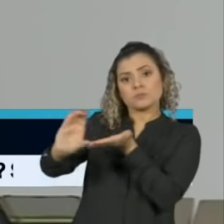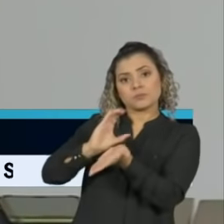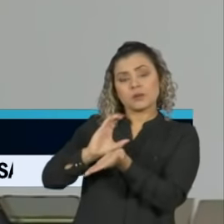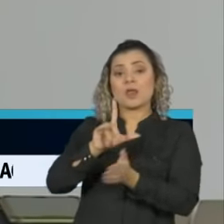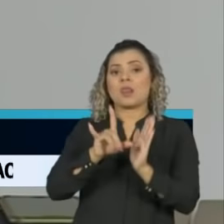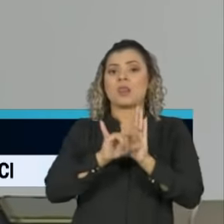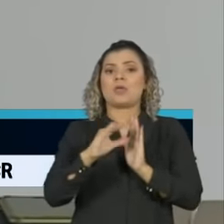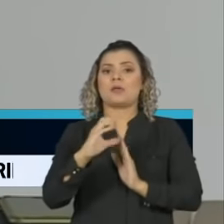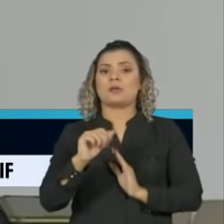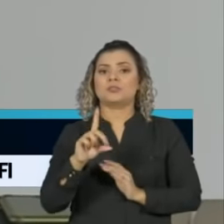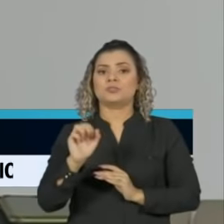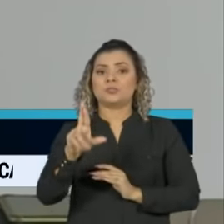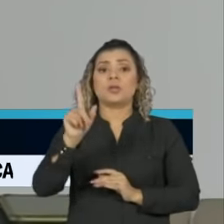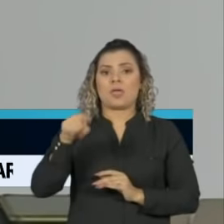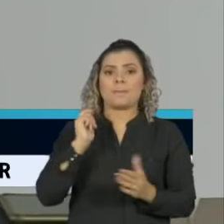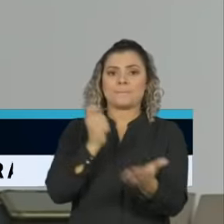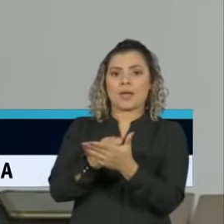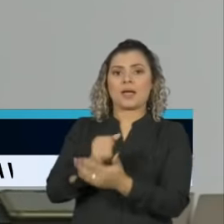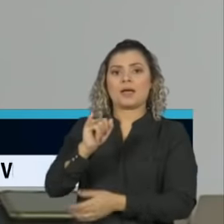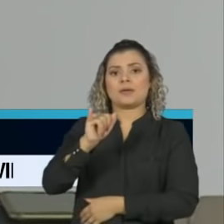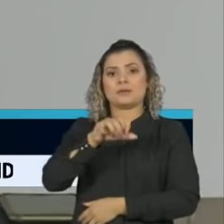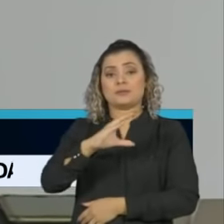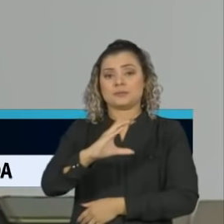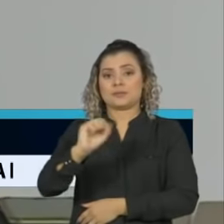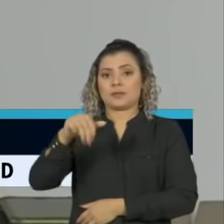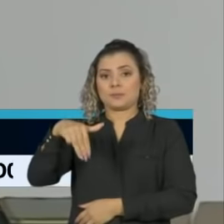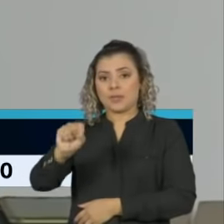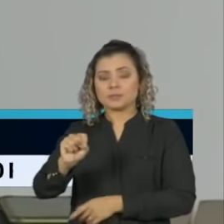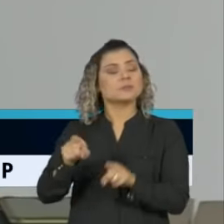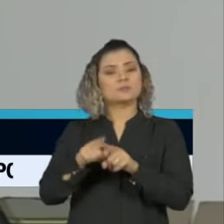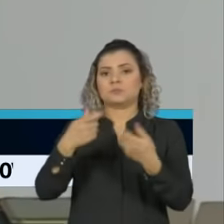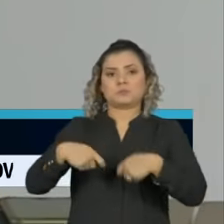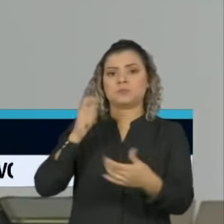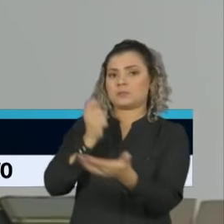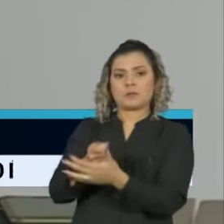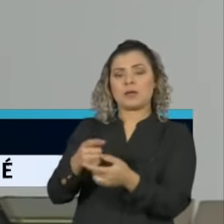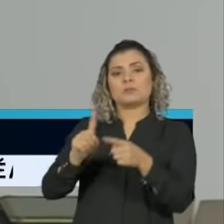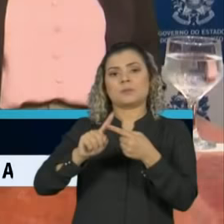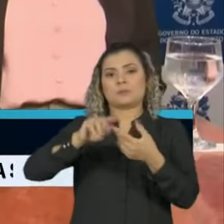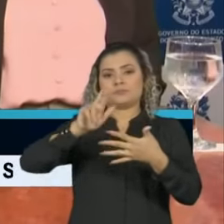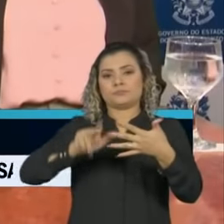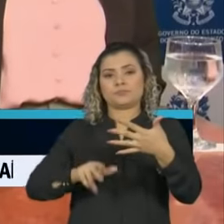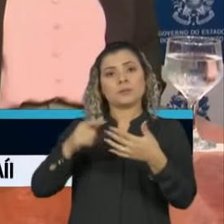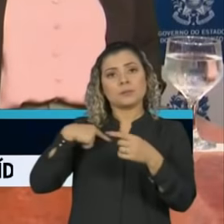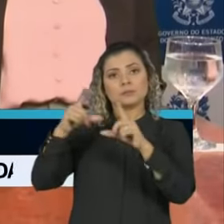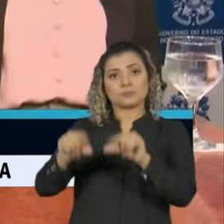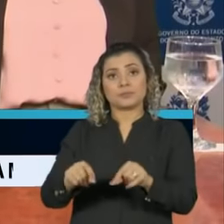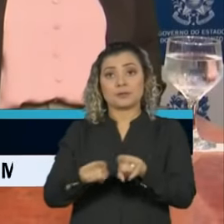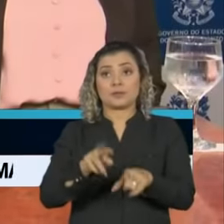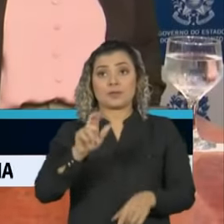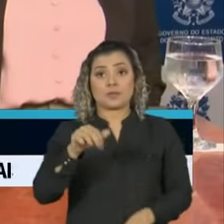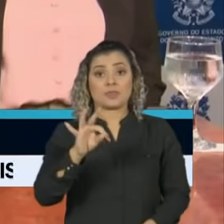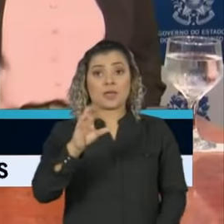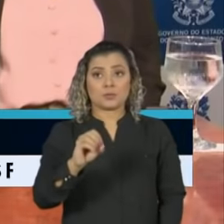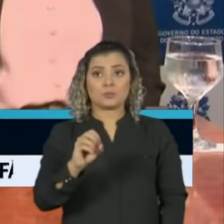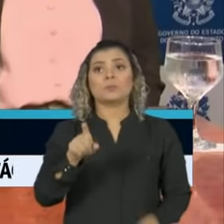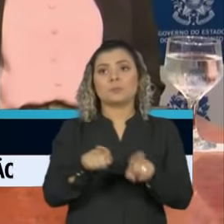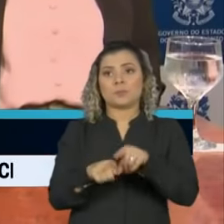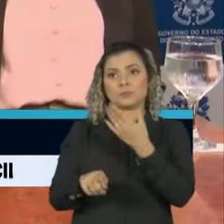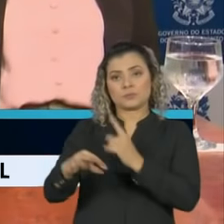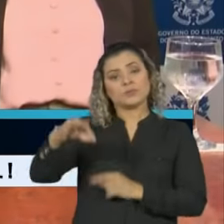que prevê isenção do pagamento do ICMS, imposto sobre circulação de mercadorias e serviços. Renato Casagrande, governador do Espírito